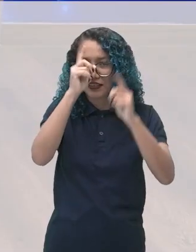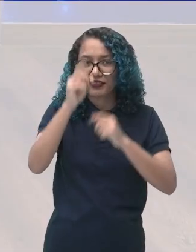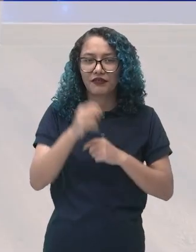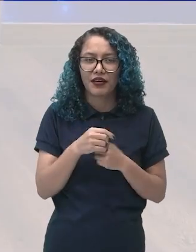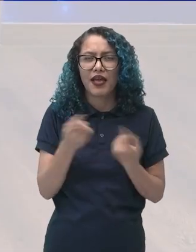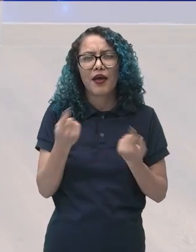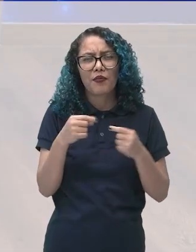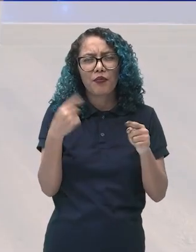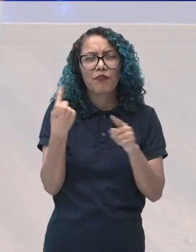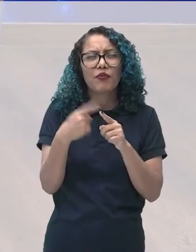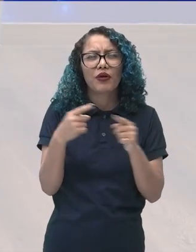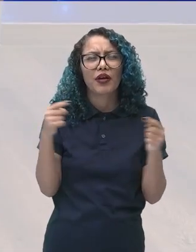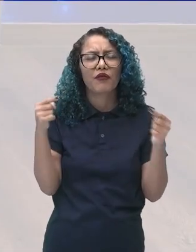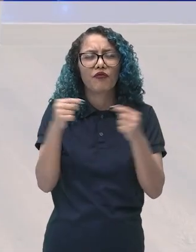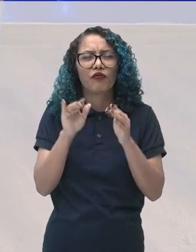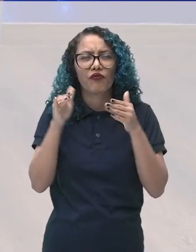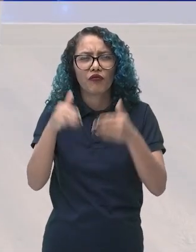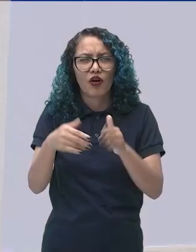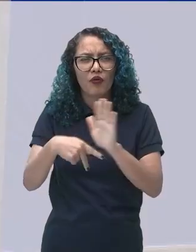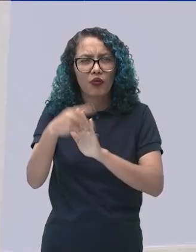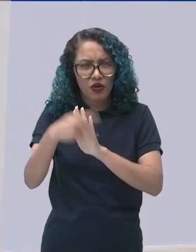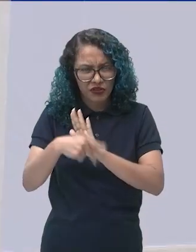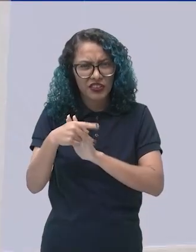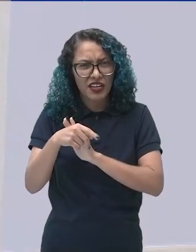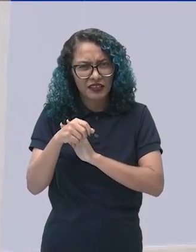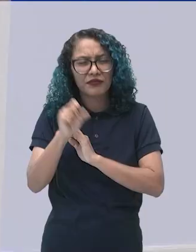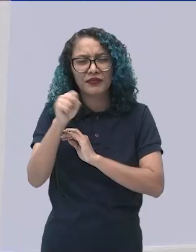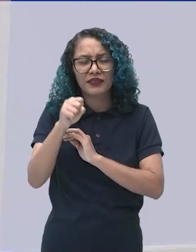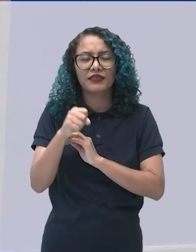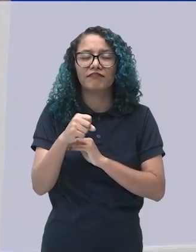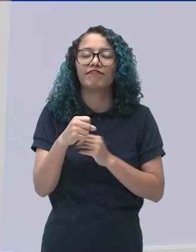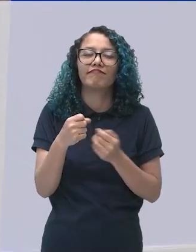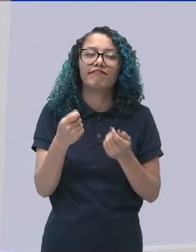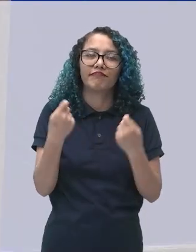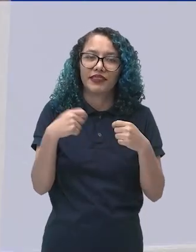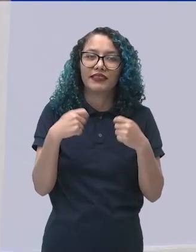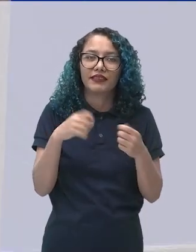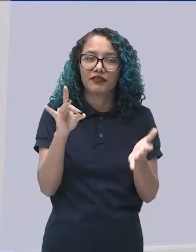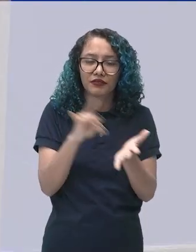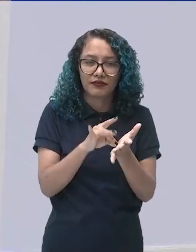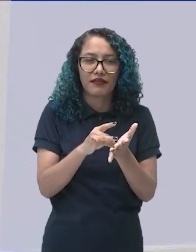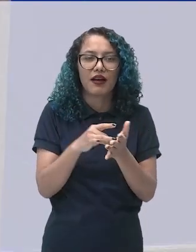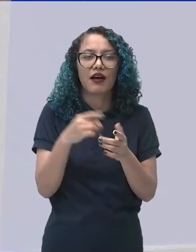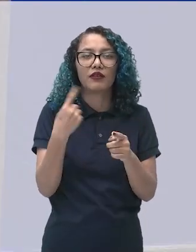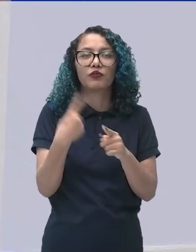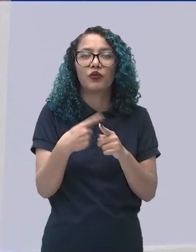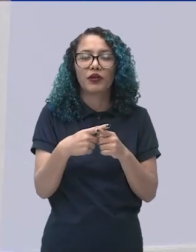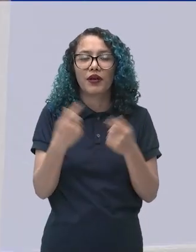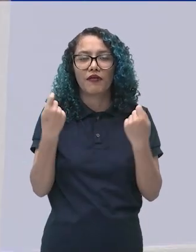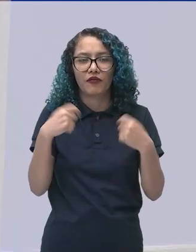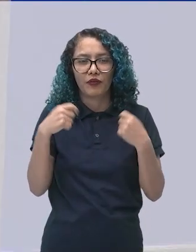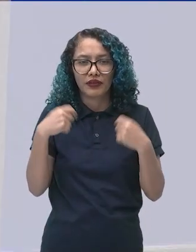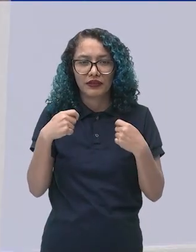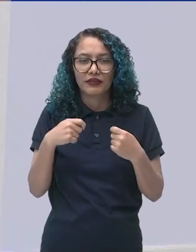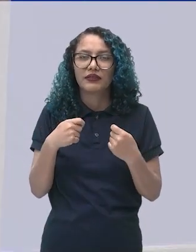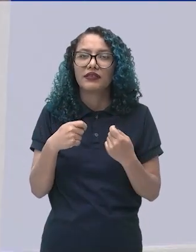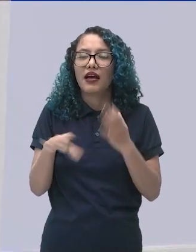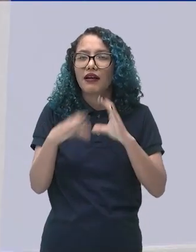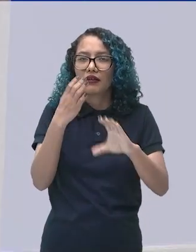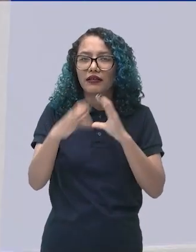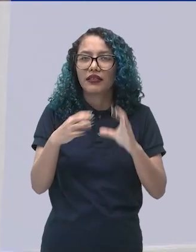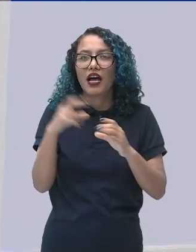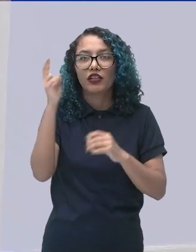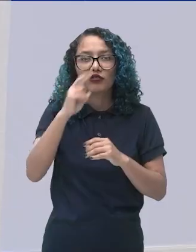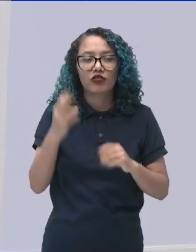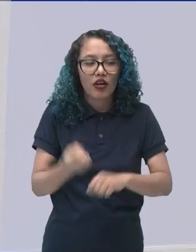conta desse projeto? Preciso de verdade alimentar, pois eu vou precisar cantar sobre histórias muito emocionantes, né? Então, se o